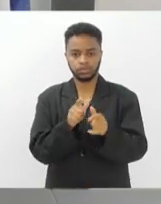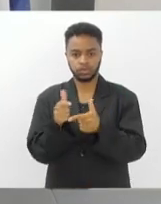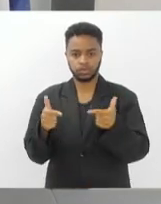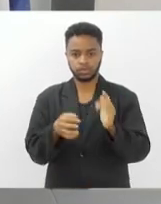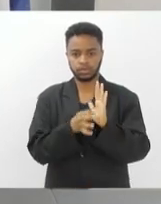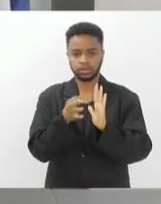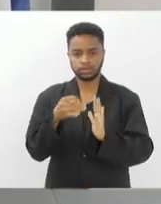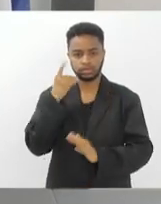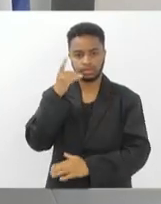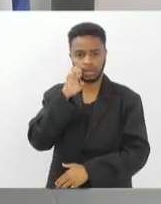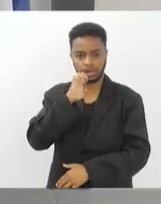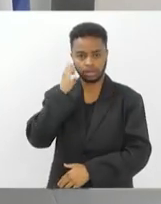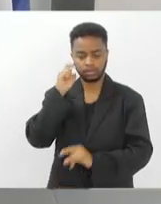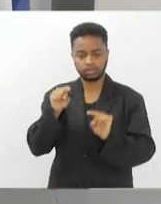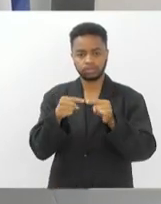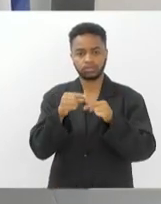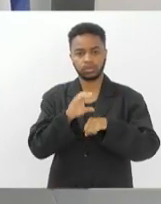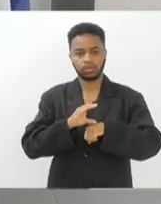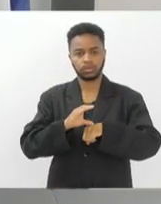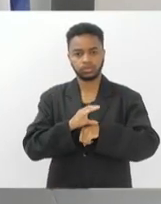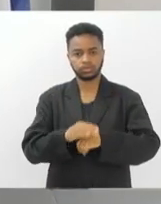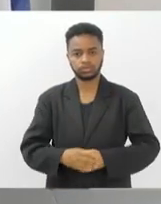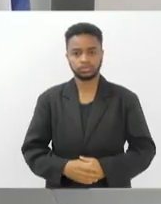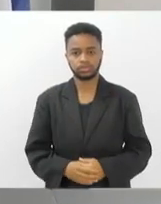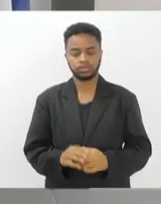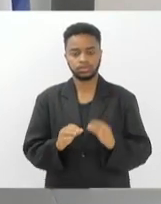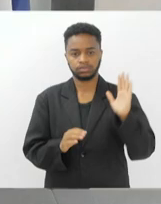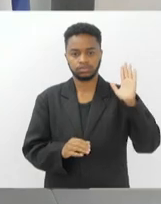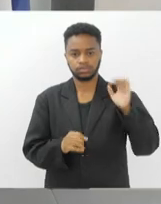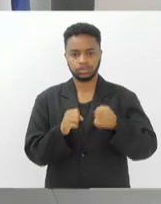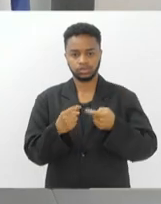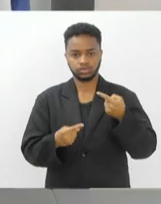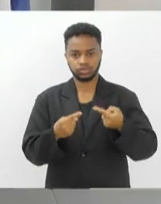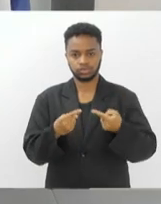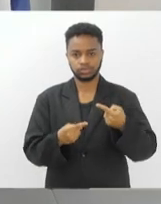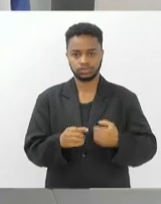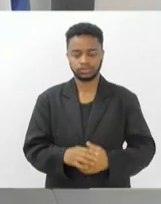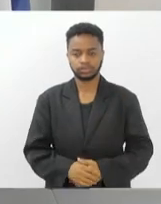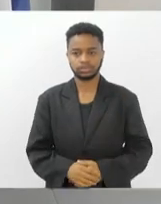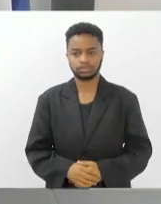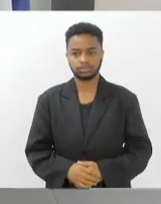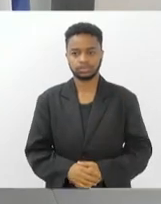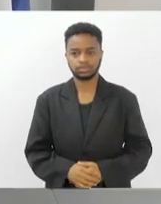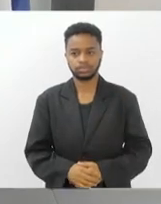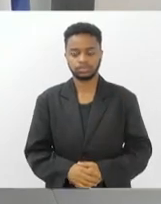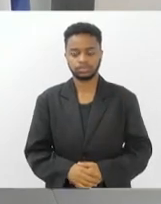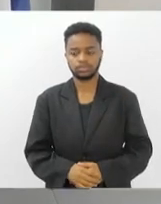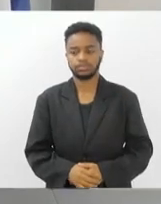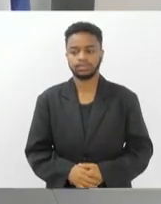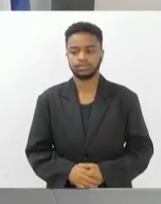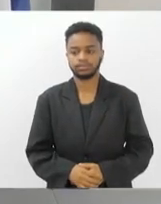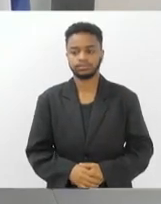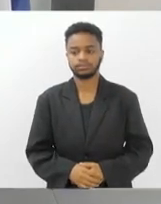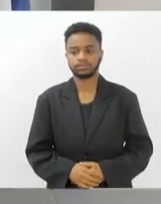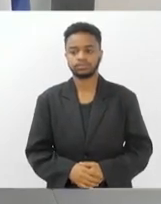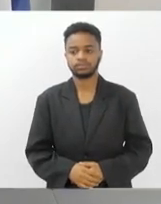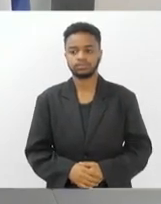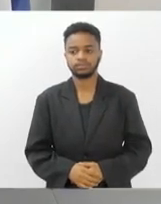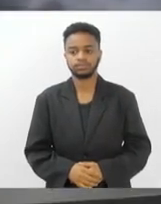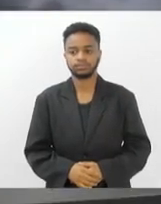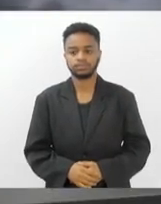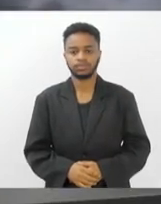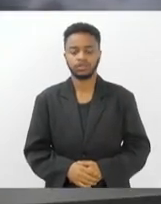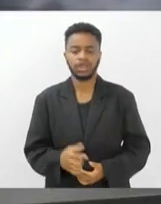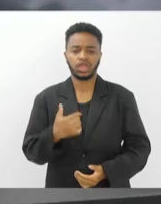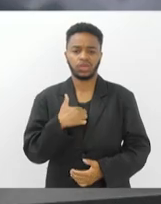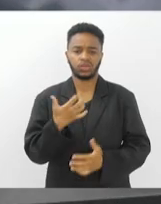Érica. Pela constitucionalidade, presidente. Pode discutir, presidente. Em discussão. Deputado Mink. Sem querer ser